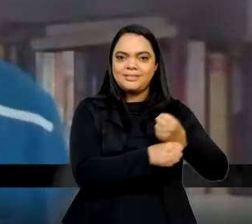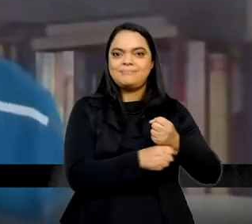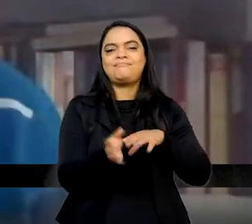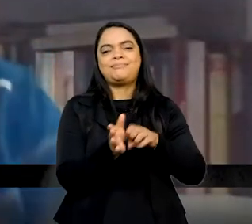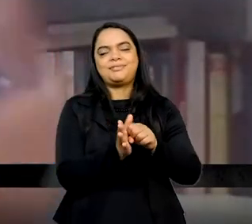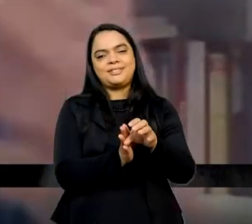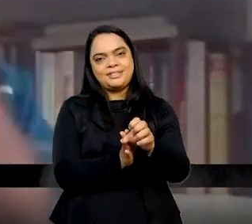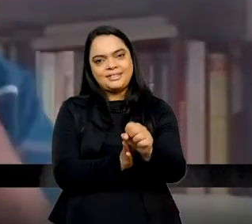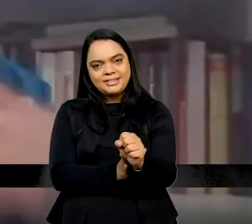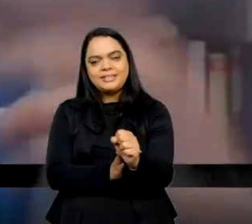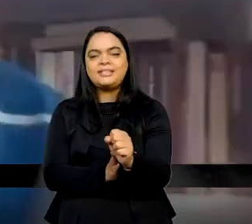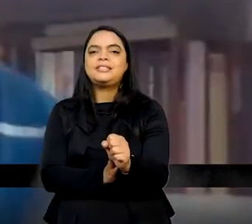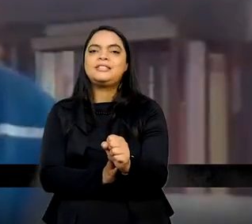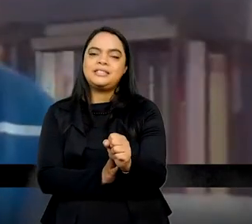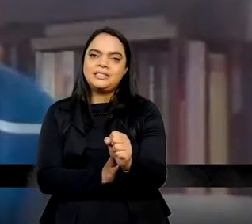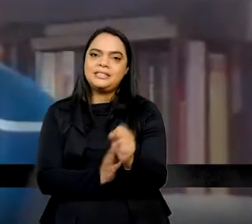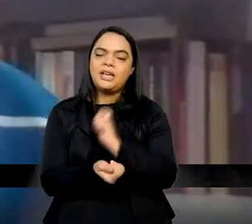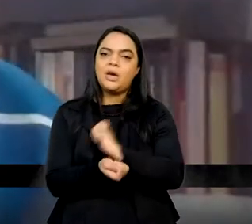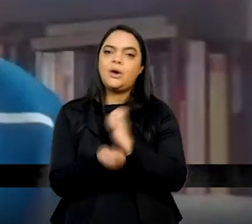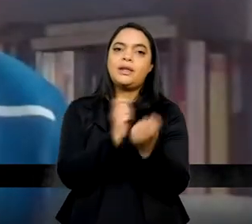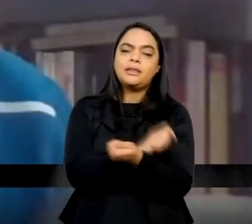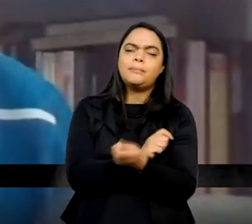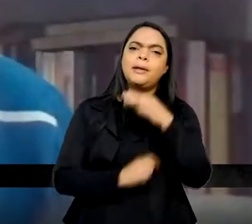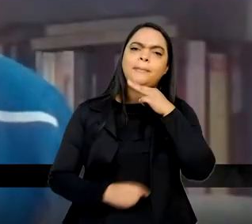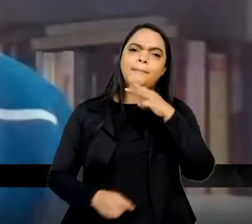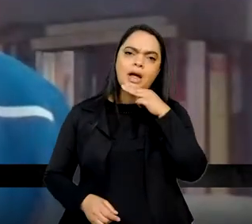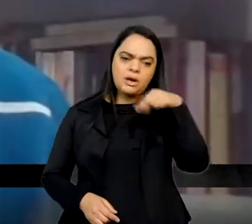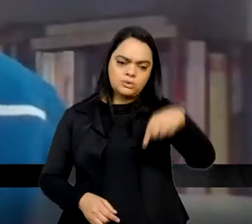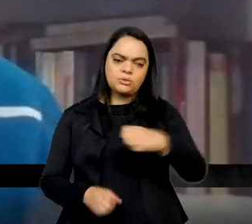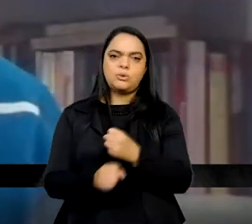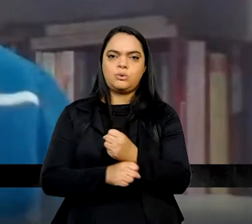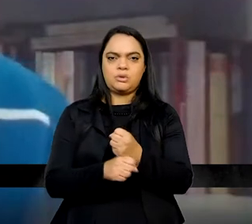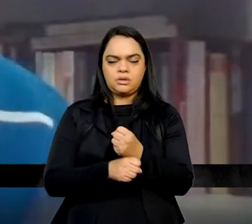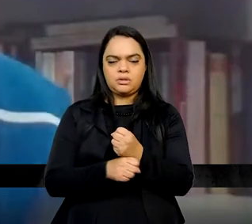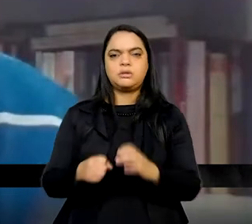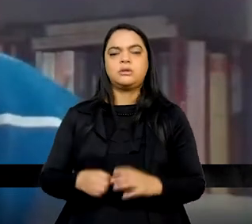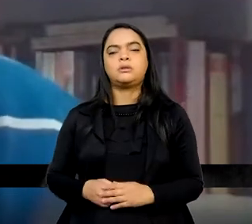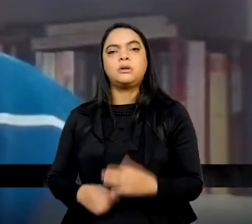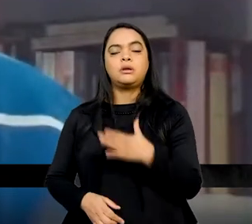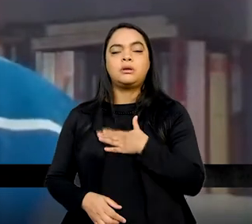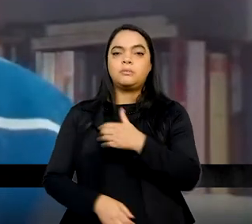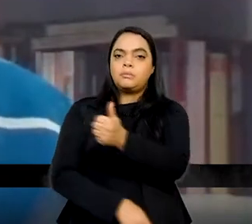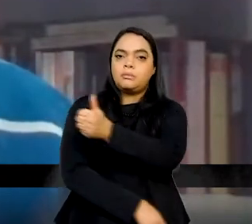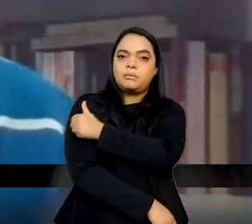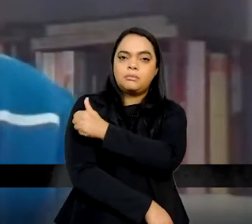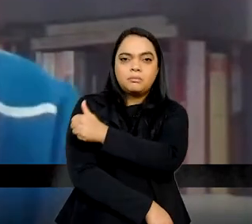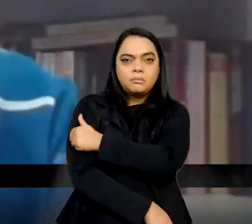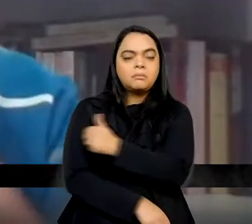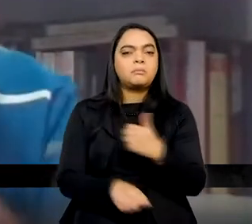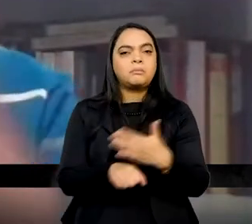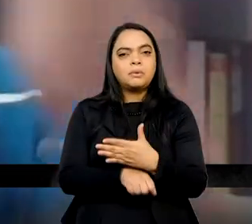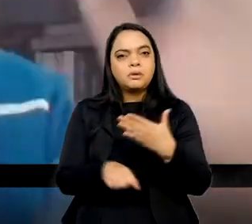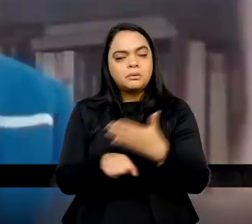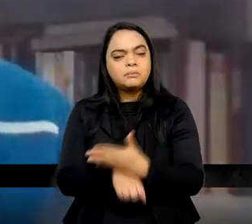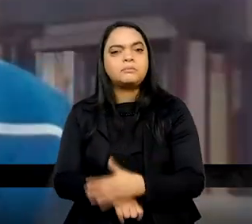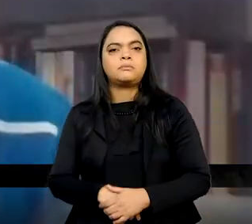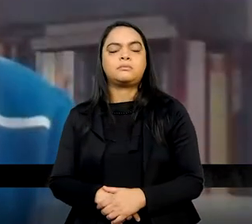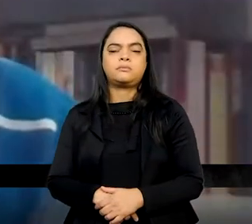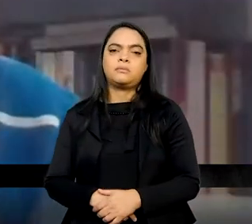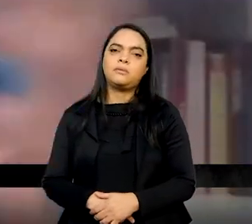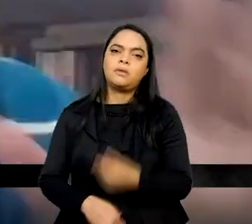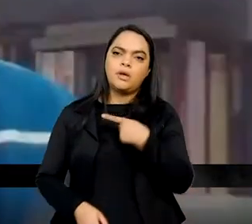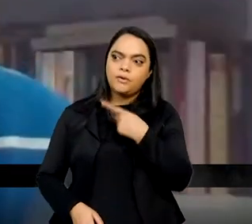pesquisas, publicamos mais um esse ano, mas meus alunos se inteiraram de tudo. Nós fomos, eu falei, existem